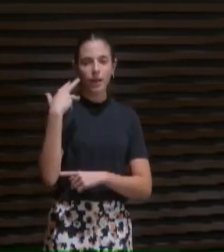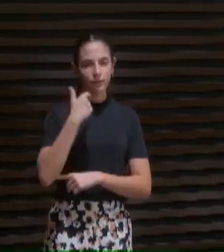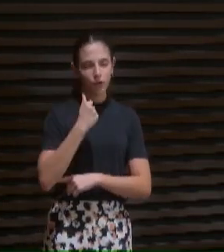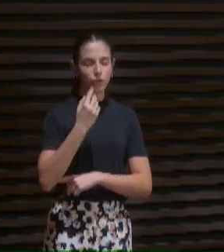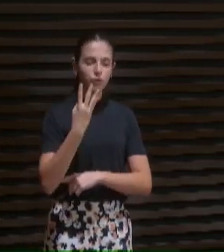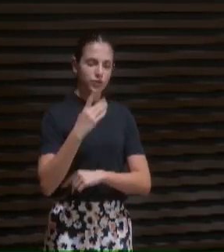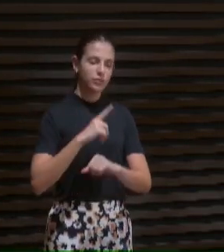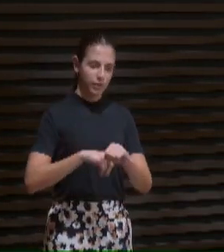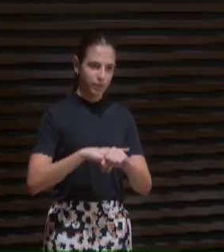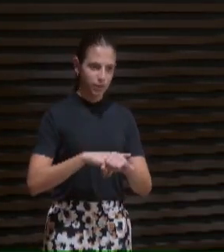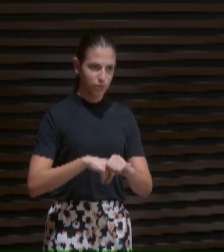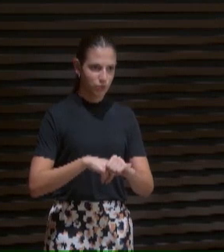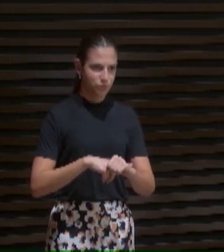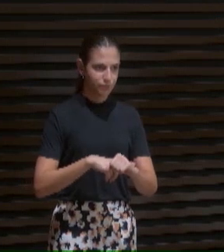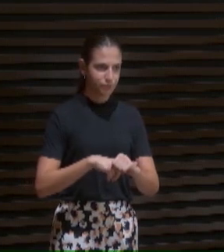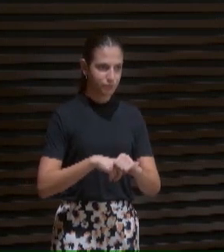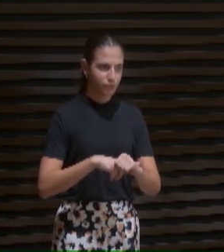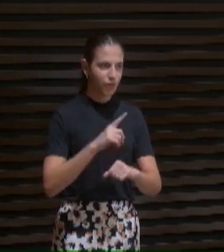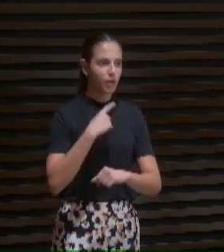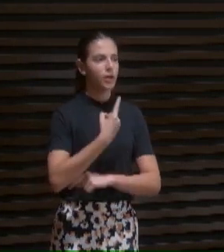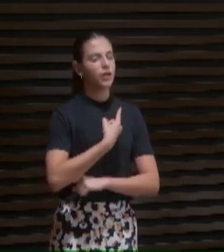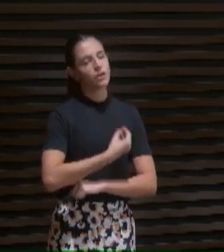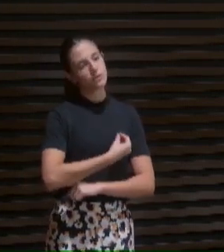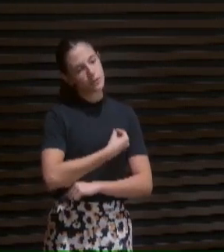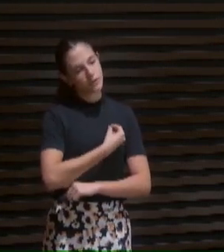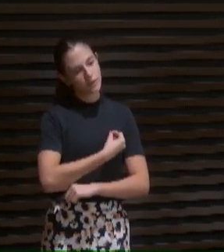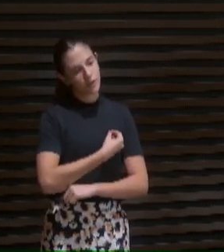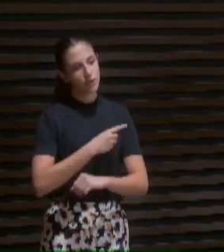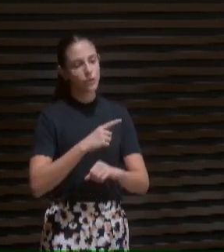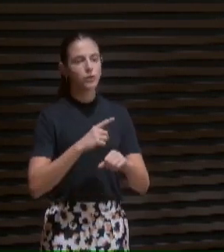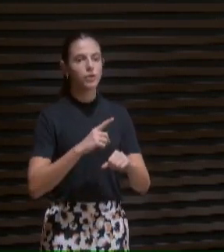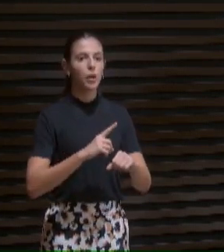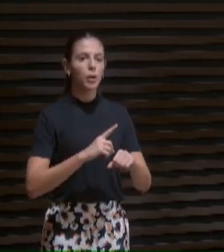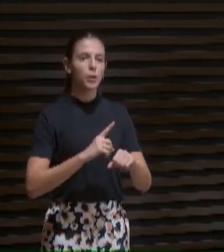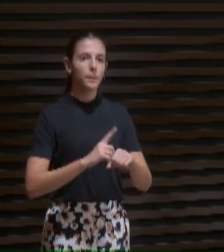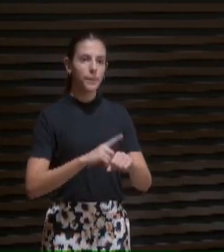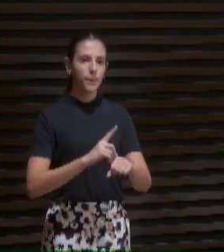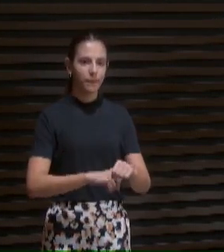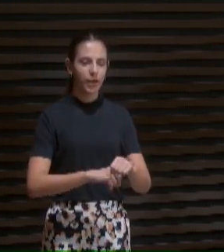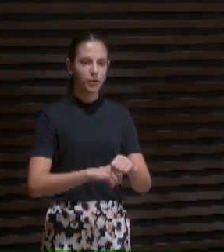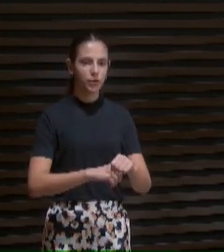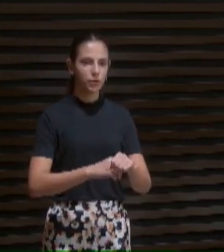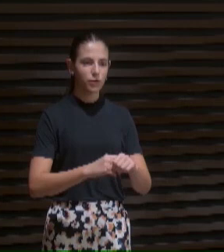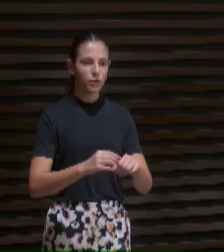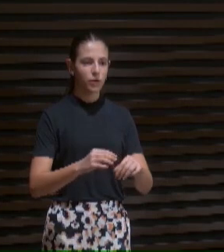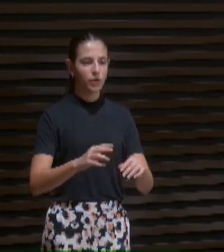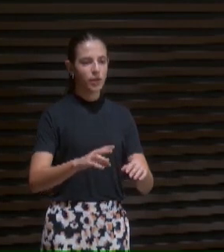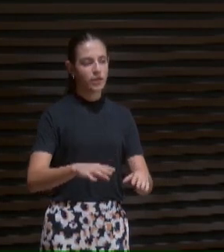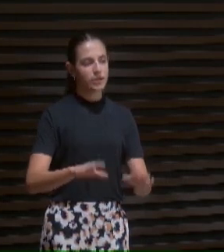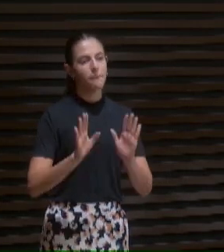períodos, e nós estamos agora num tempo de suspensão. com a morte e ressurreição de